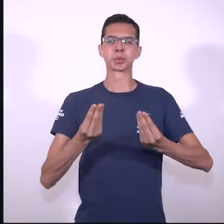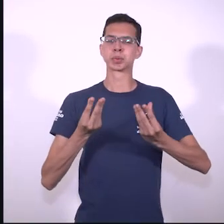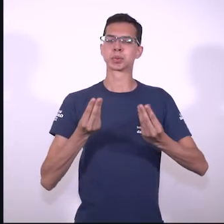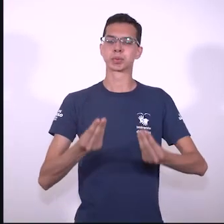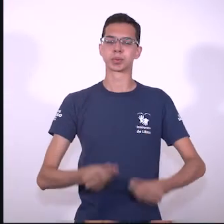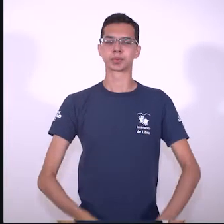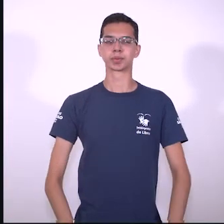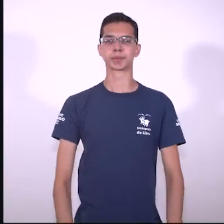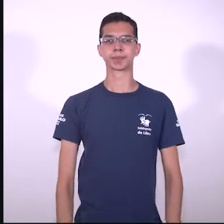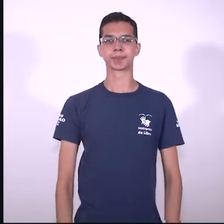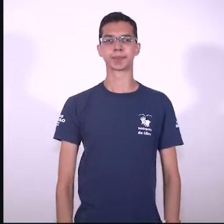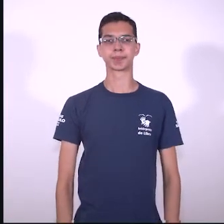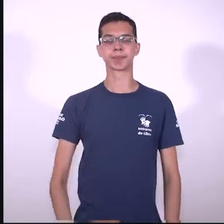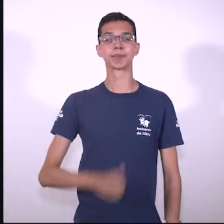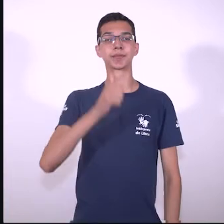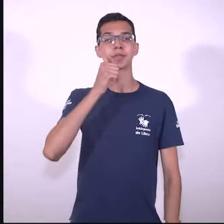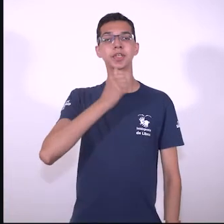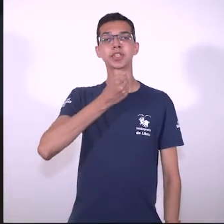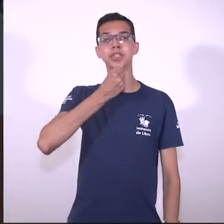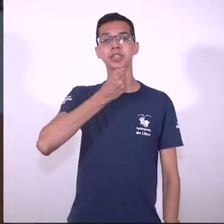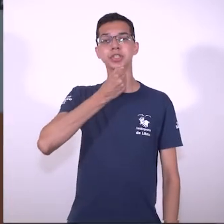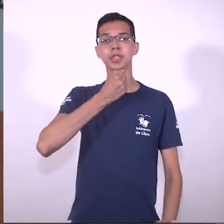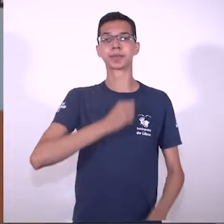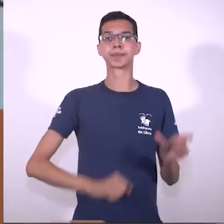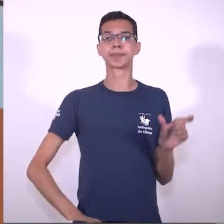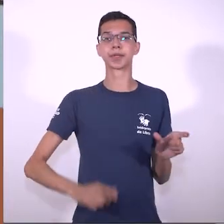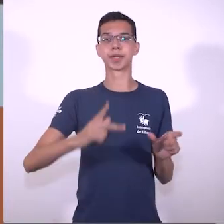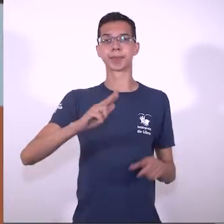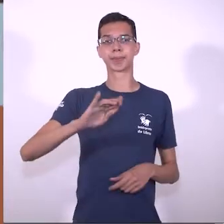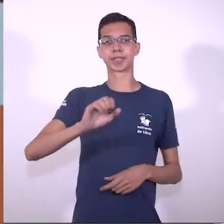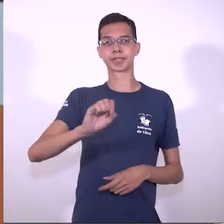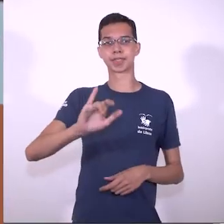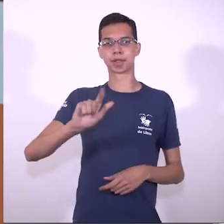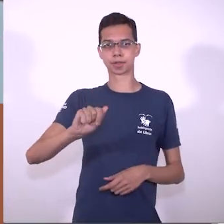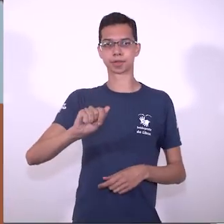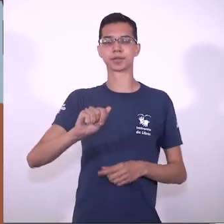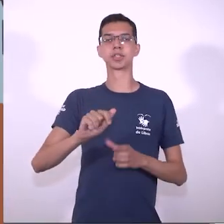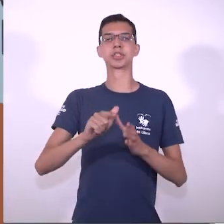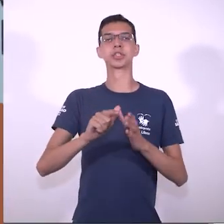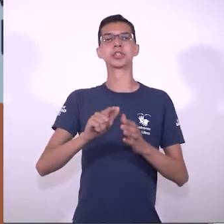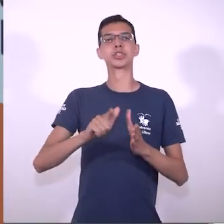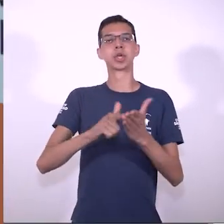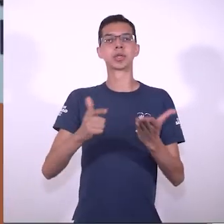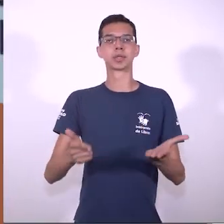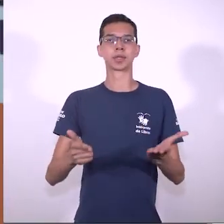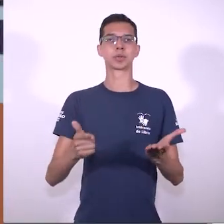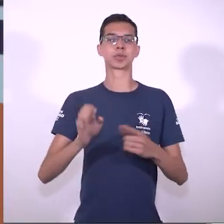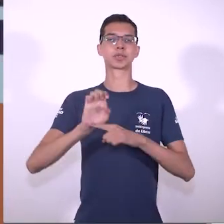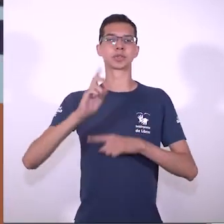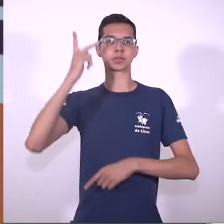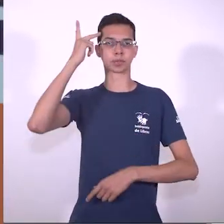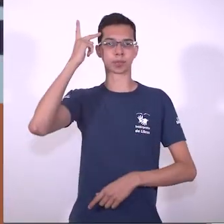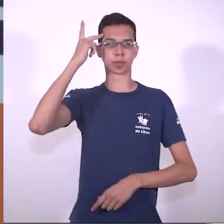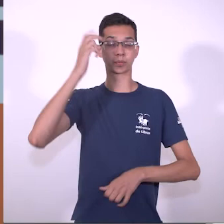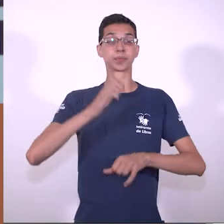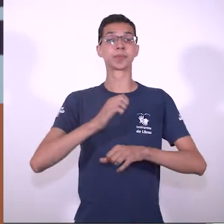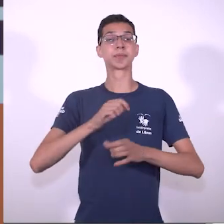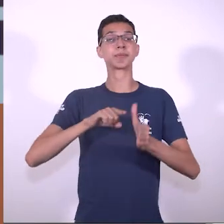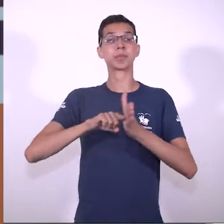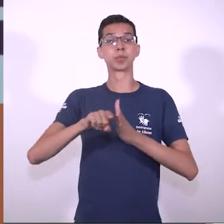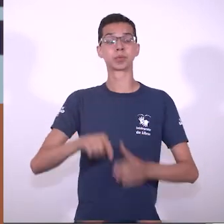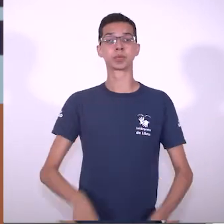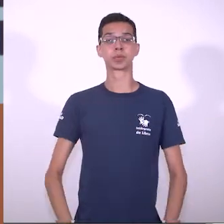A jornalista Priscila Meng, do jornal Estado de São Paulo. Com a vacinação, o aumento de casos e o